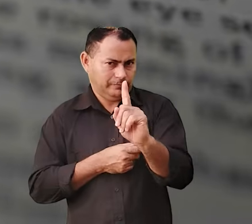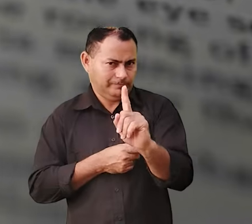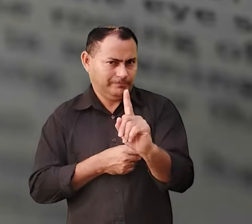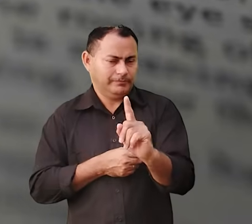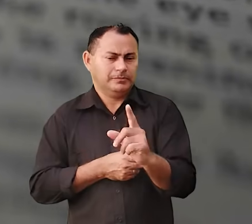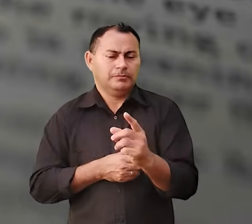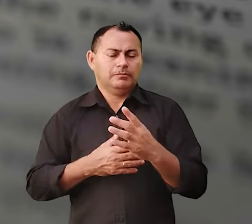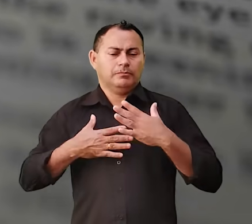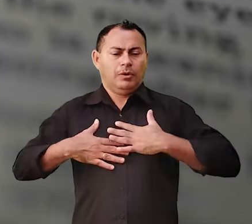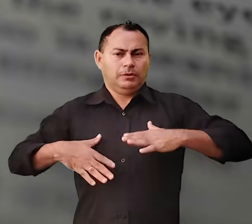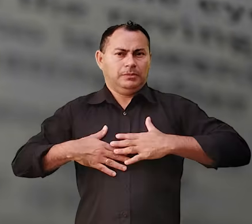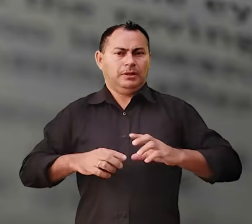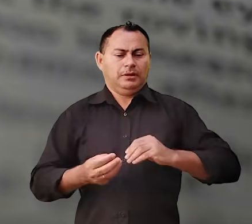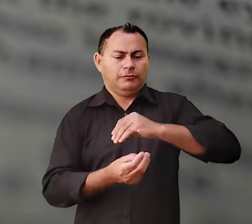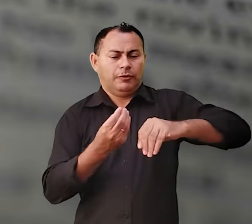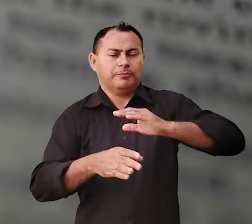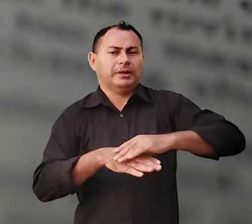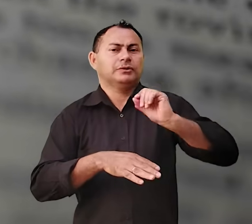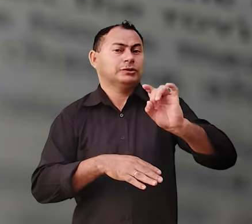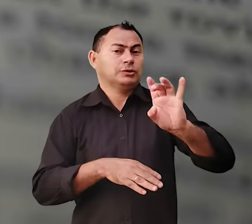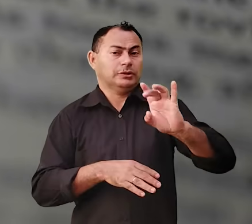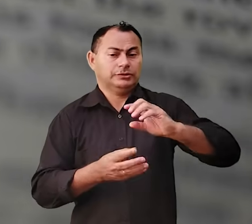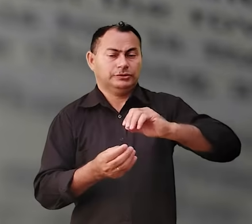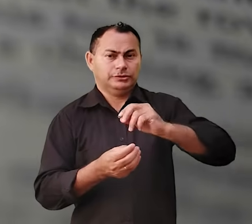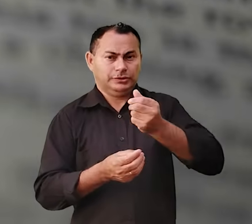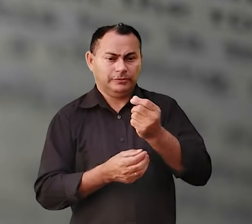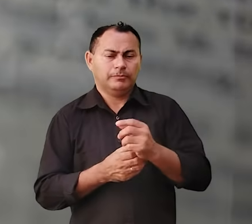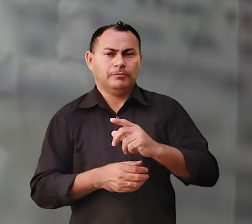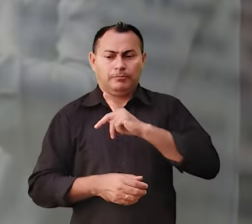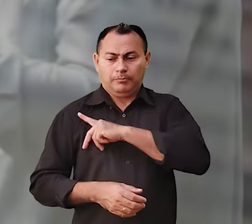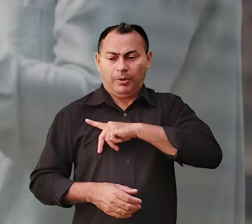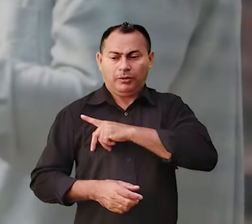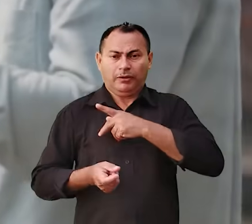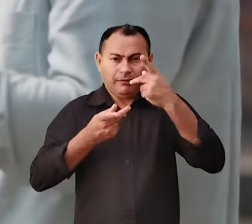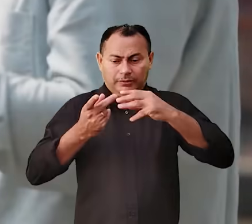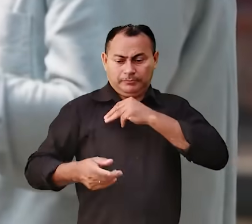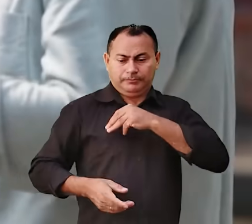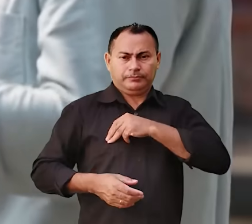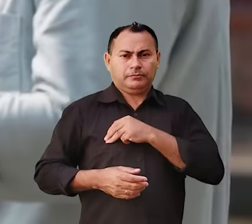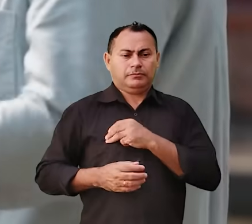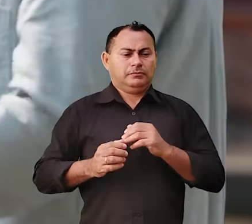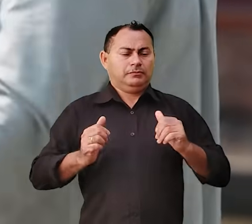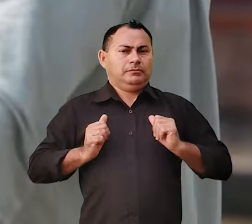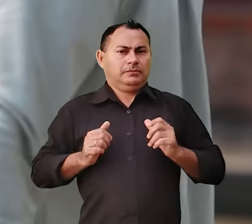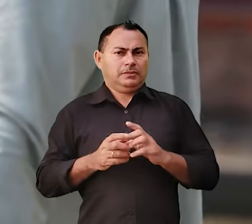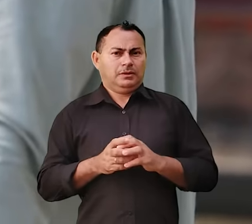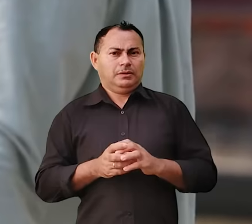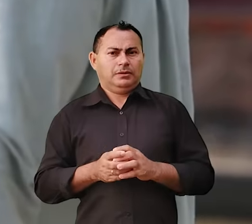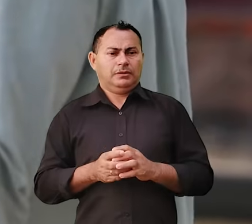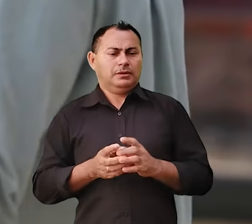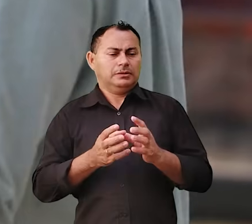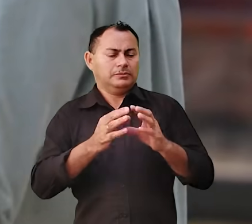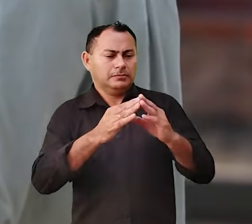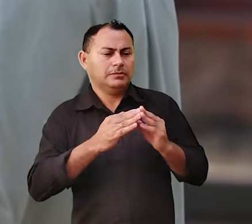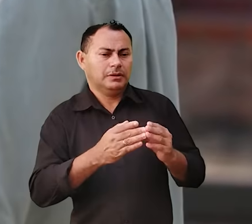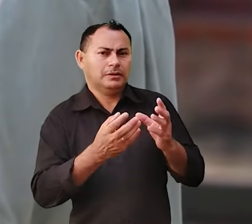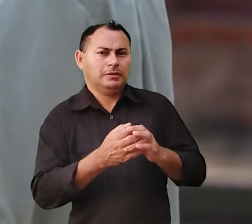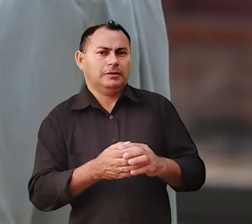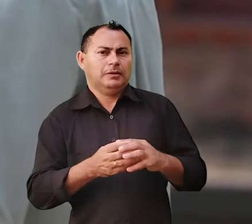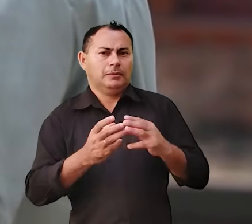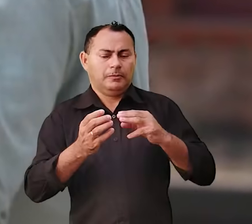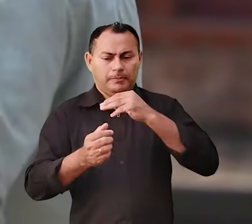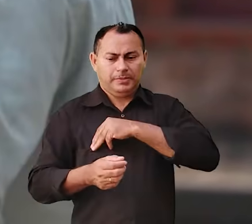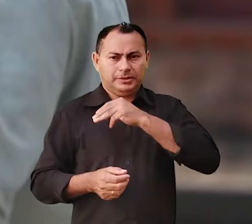dinheiro. Mordomia envolve mais do que dinheiro. Paulo diz que os ministros são mordomos ou despenseiros